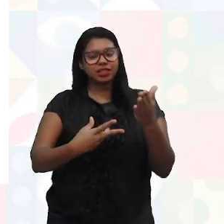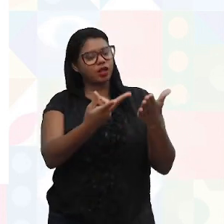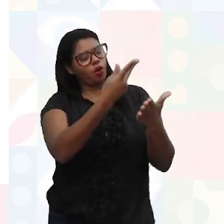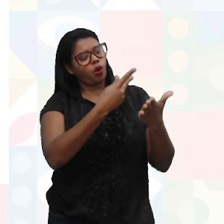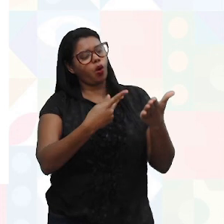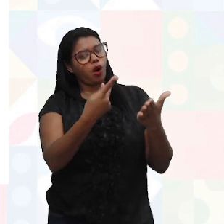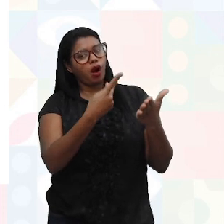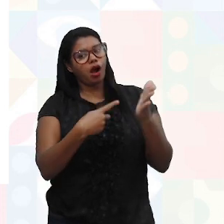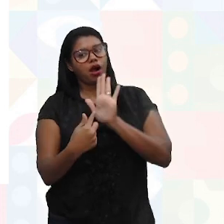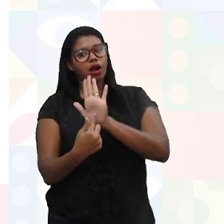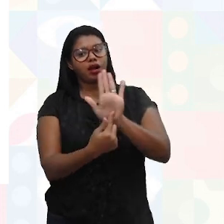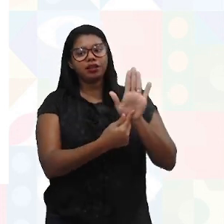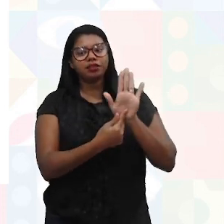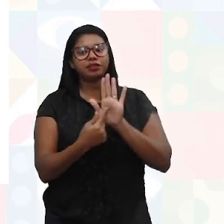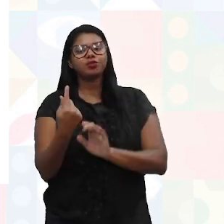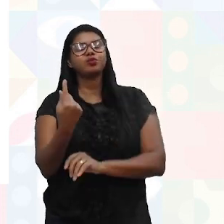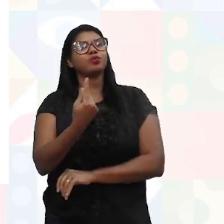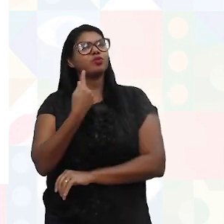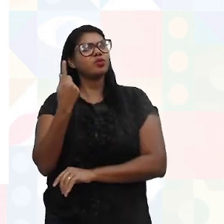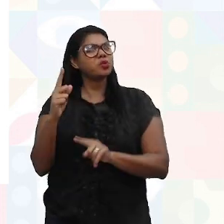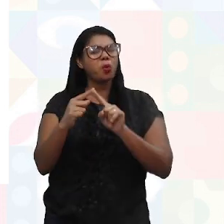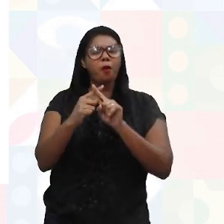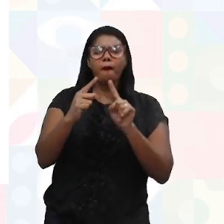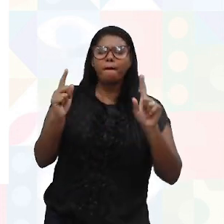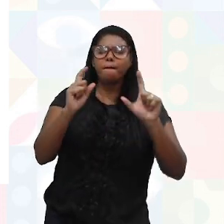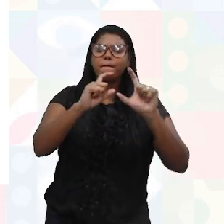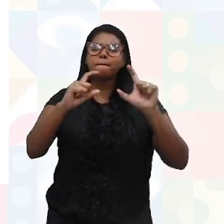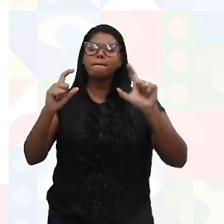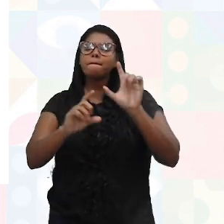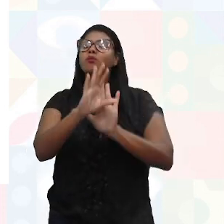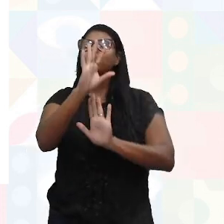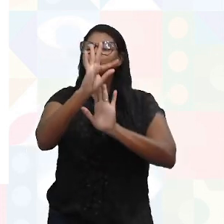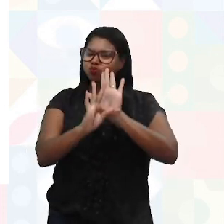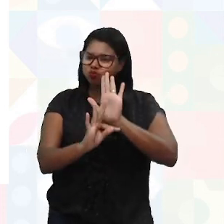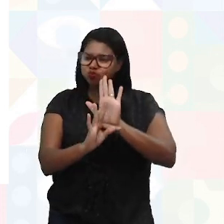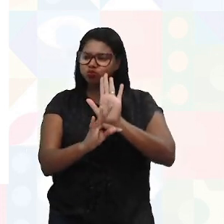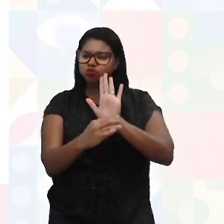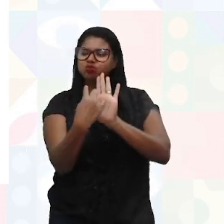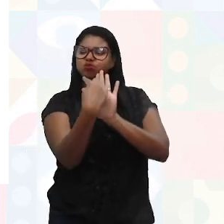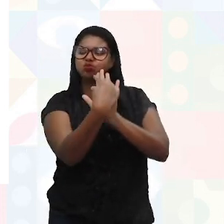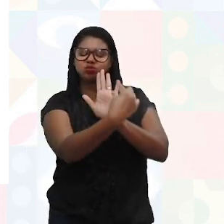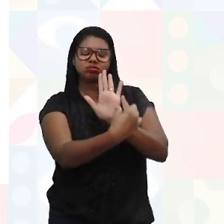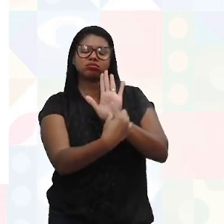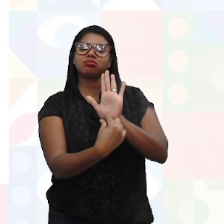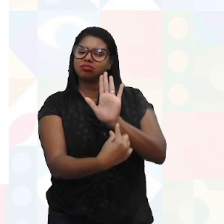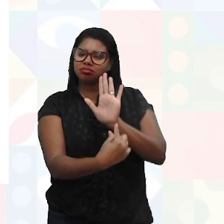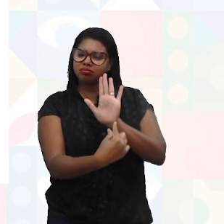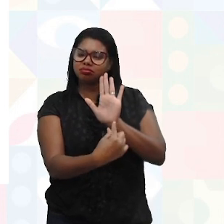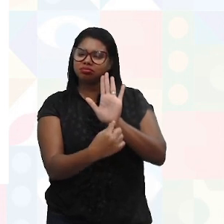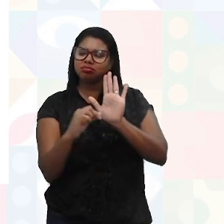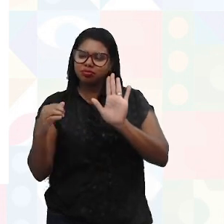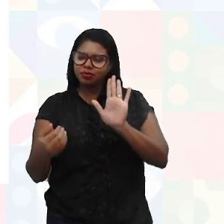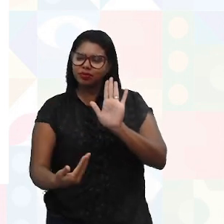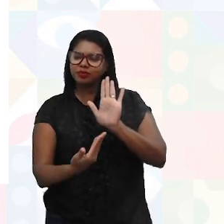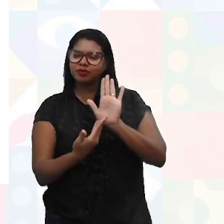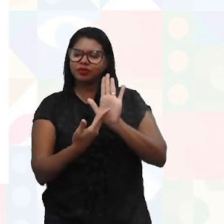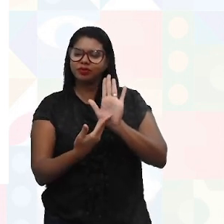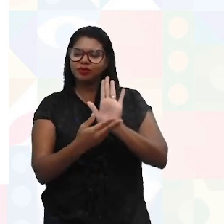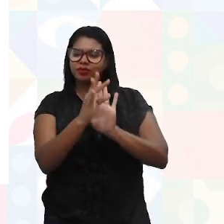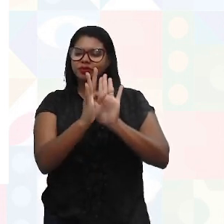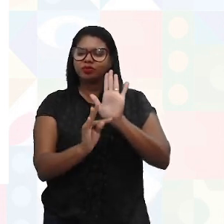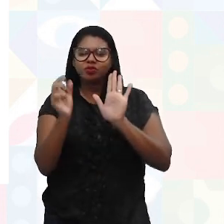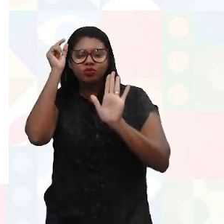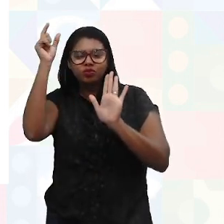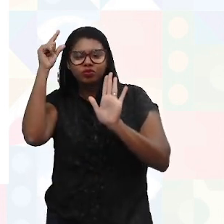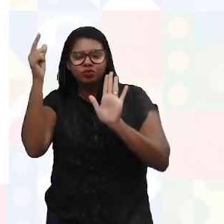esteja apresentado sozinho, mas geralmente ele acompanha um texto, né? Então ele serve para dar essa reforçada na ideia que o